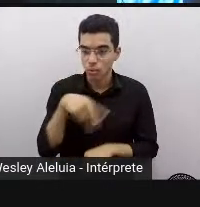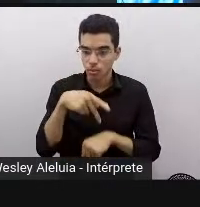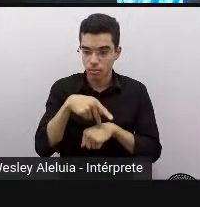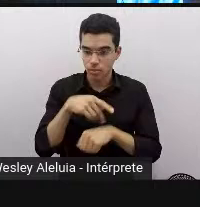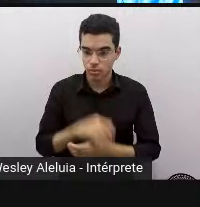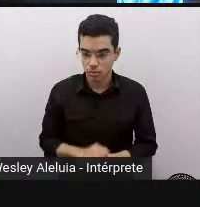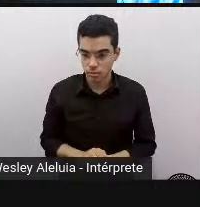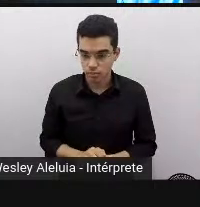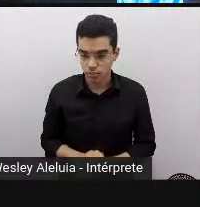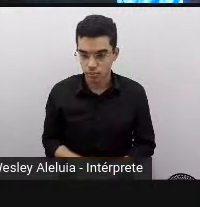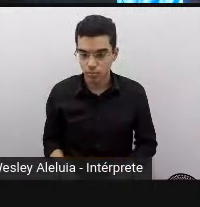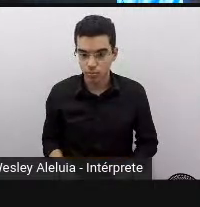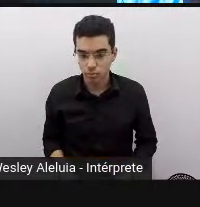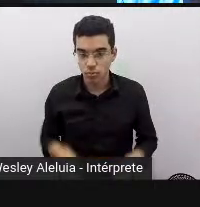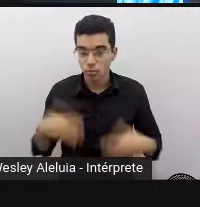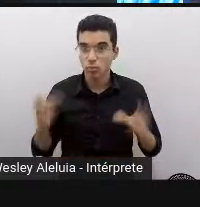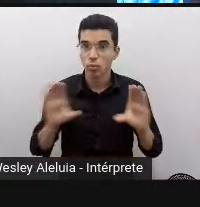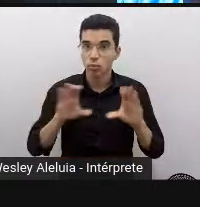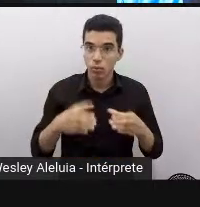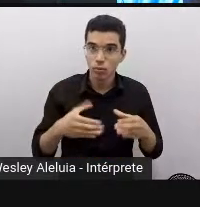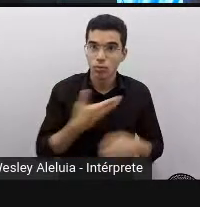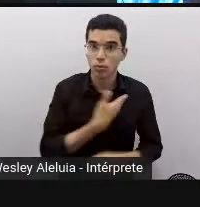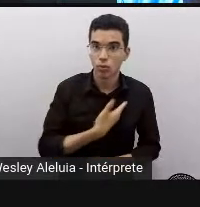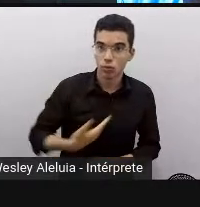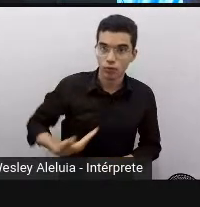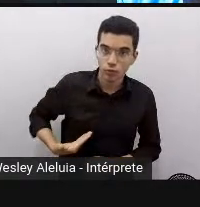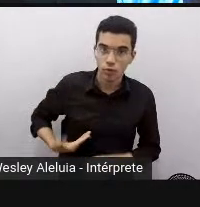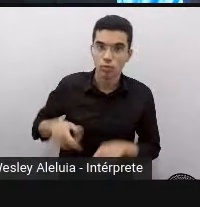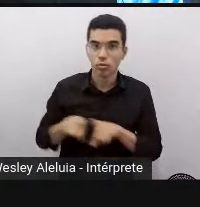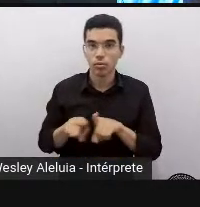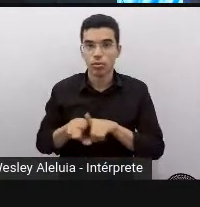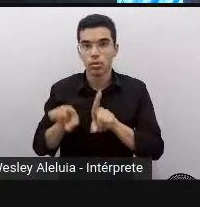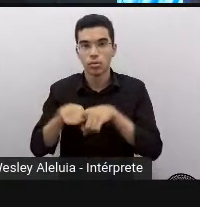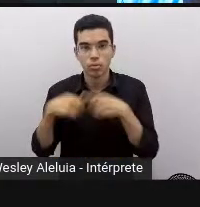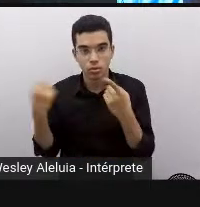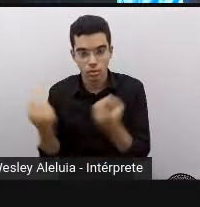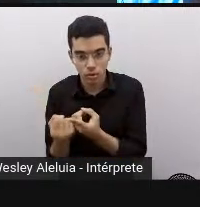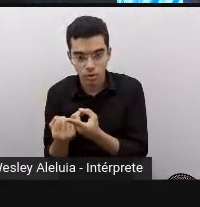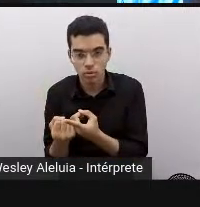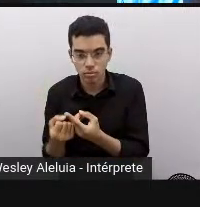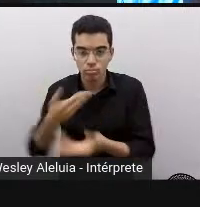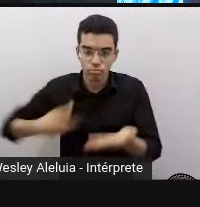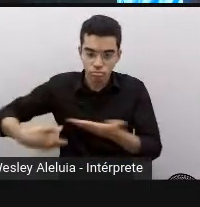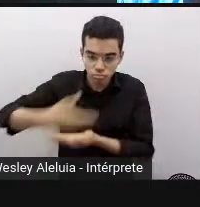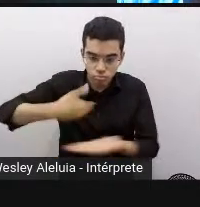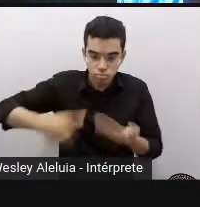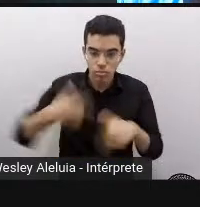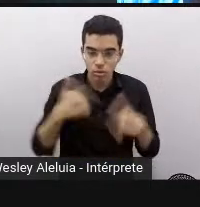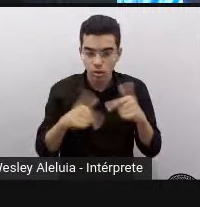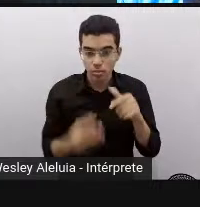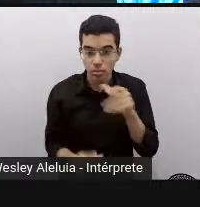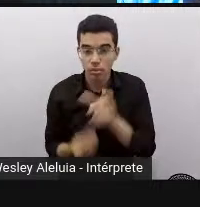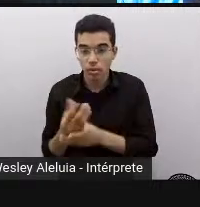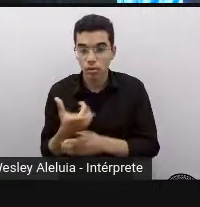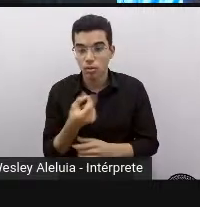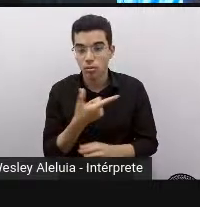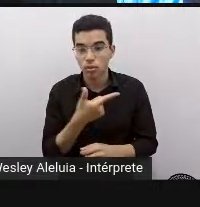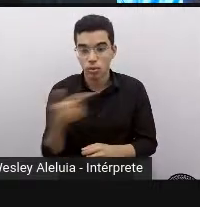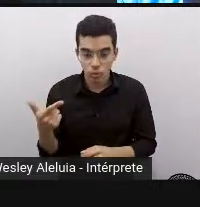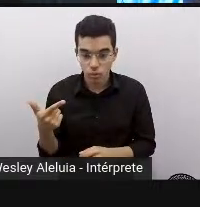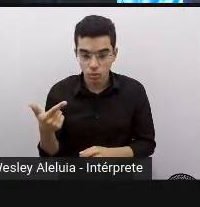de governos com a participação da sociedade civil foi criado em 2002 para elaborar as diretrizes voluntárias, que foram elaboradas